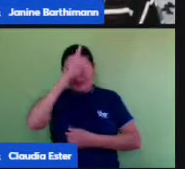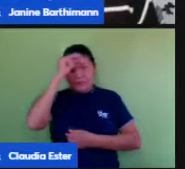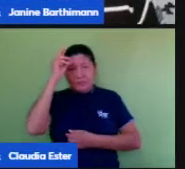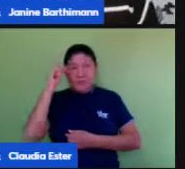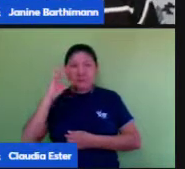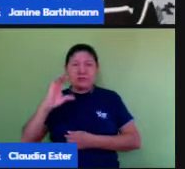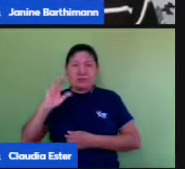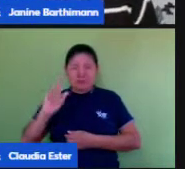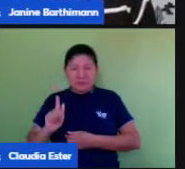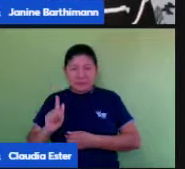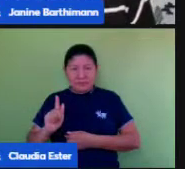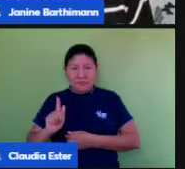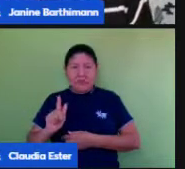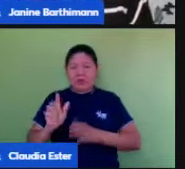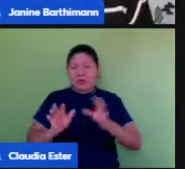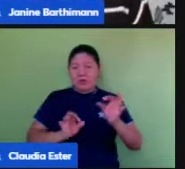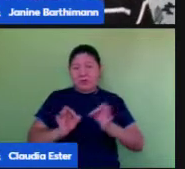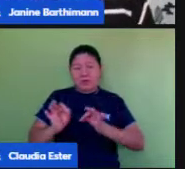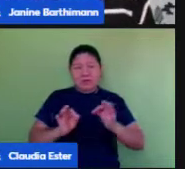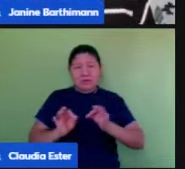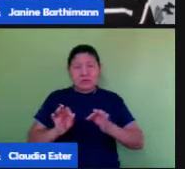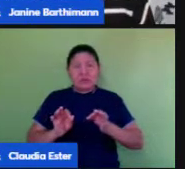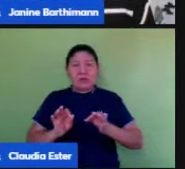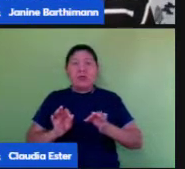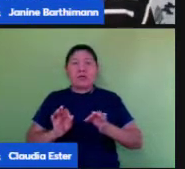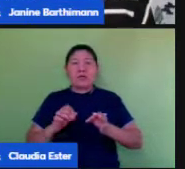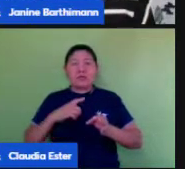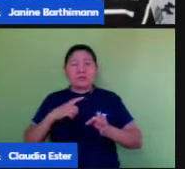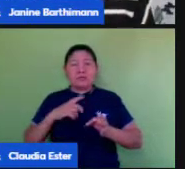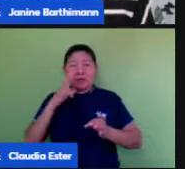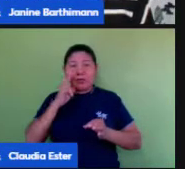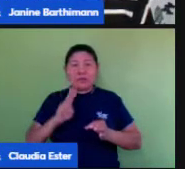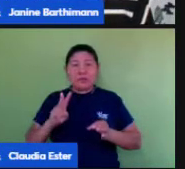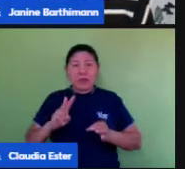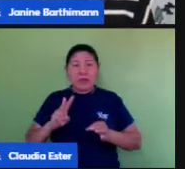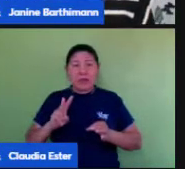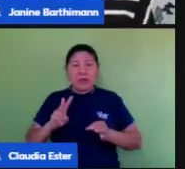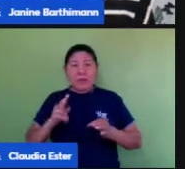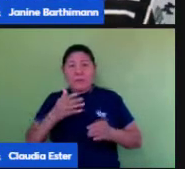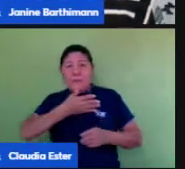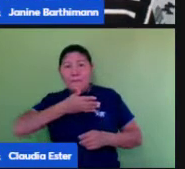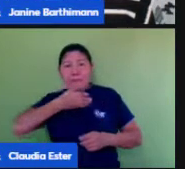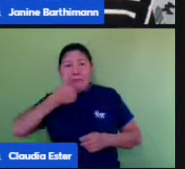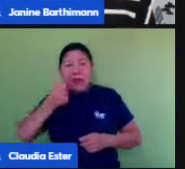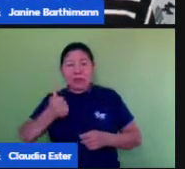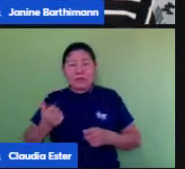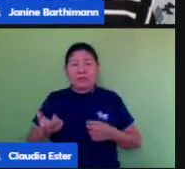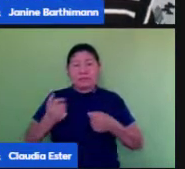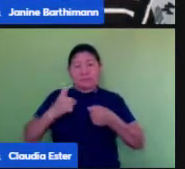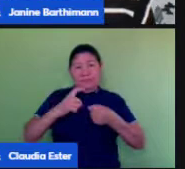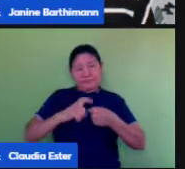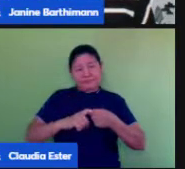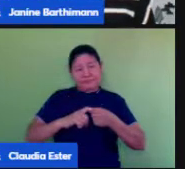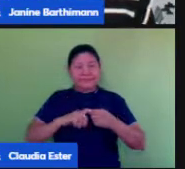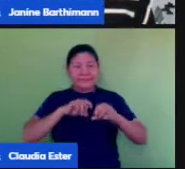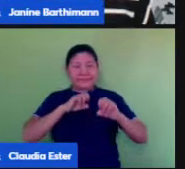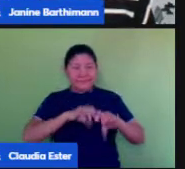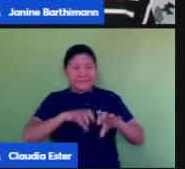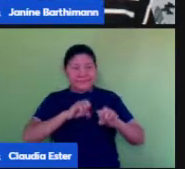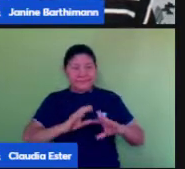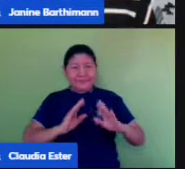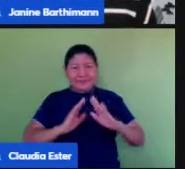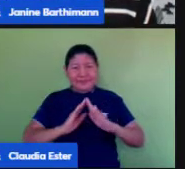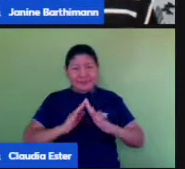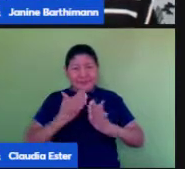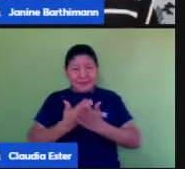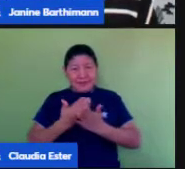o intuito de organizar, no aspecto normativo, o retorno às aulas presenciais. Então, esse foi o